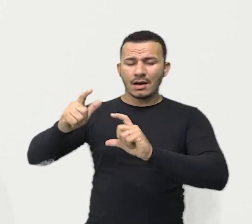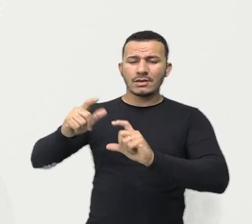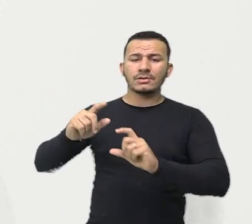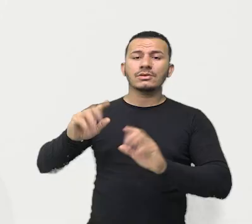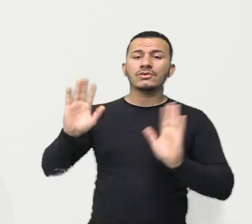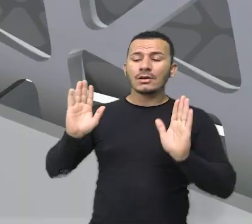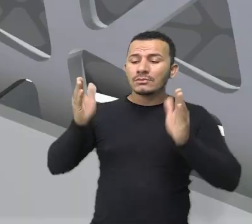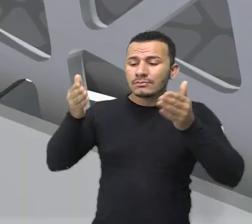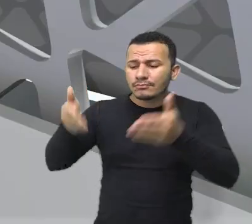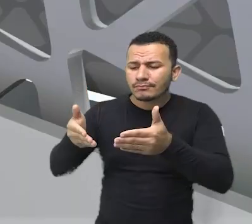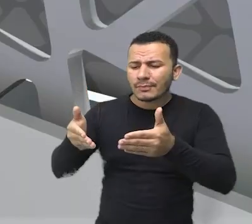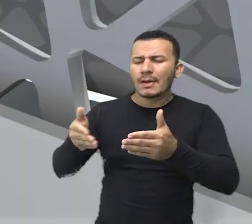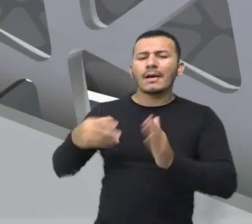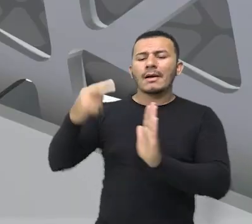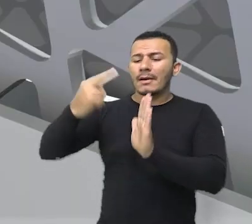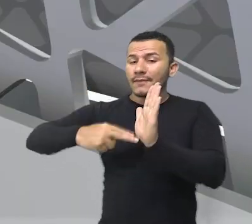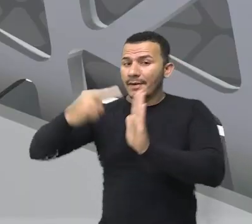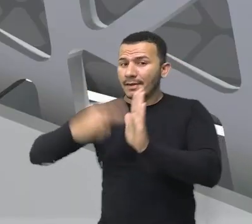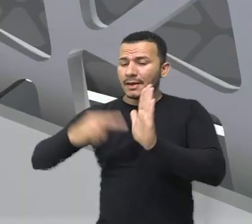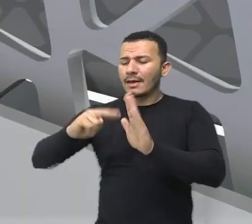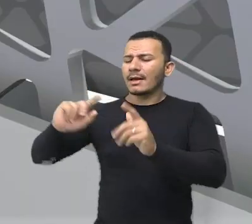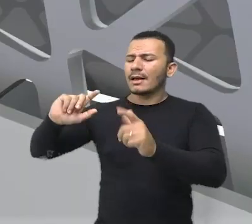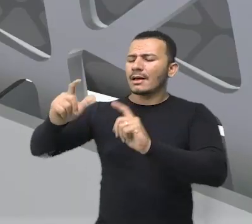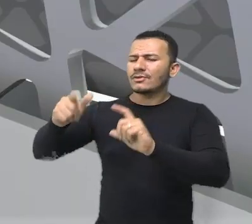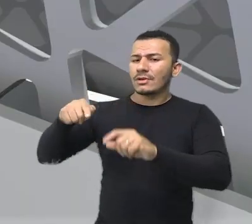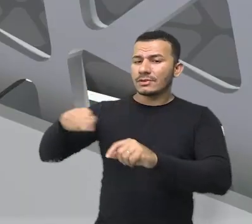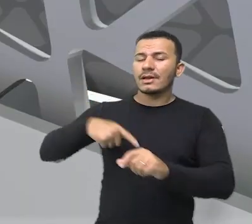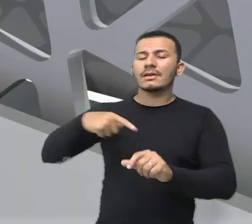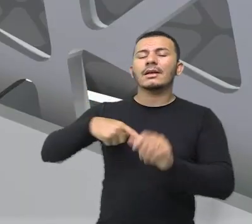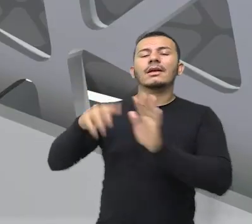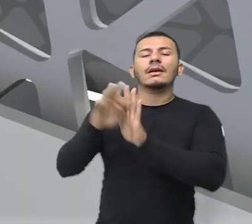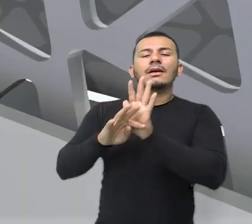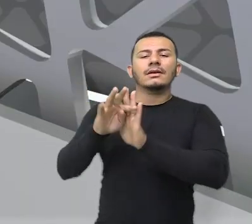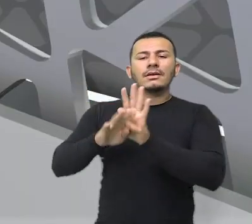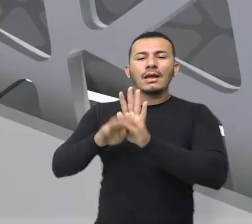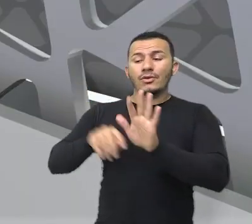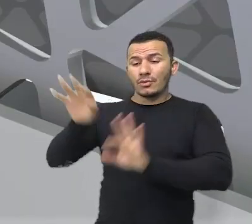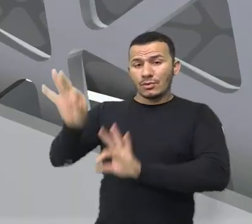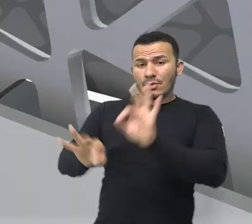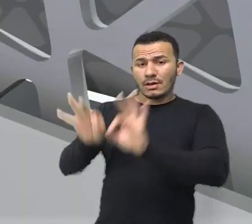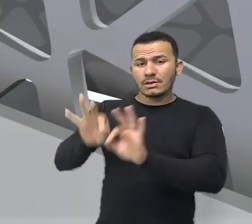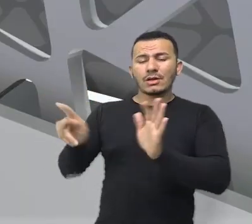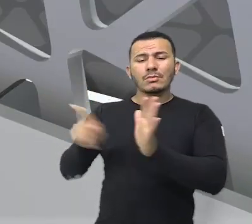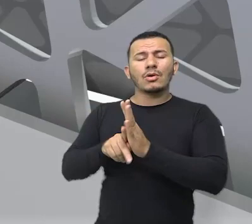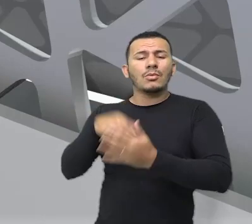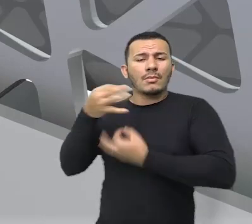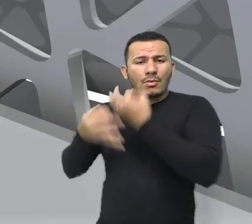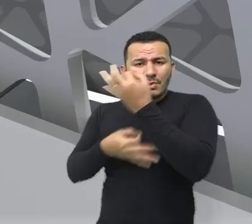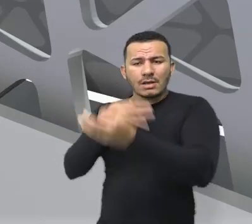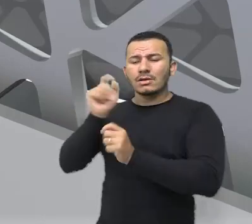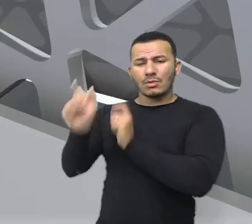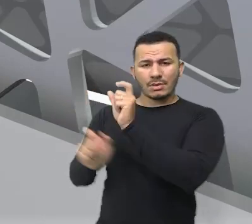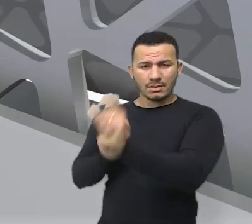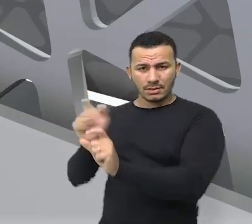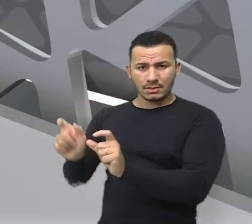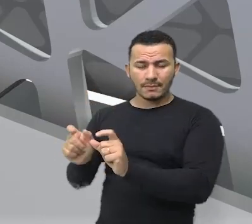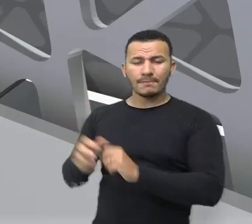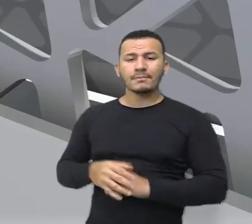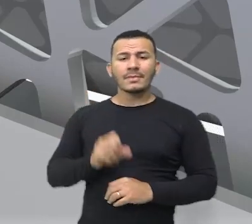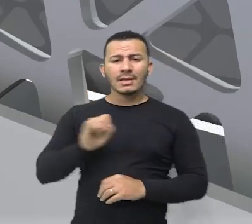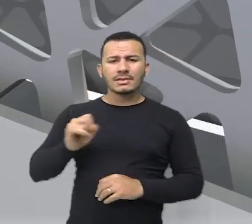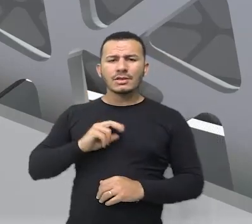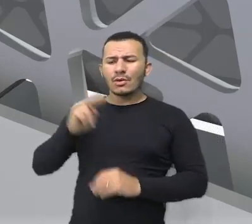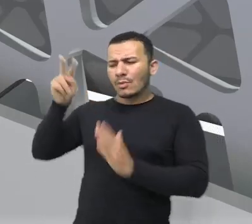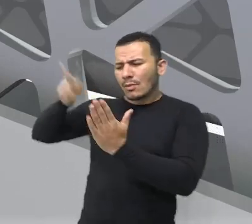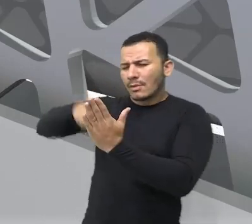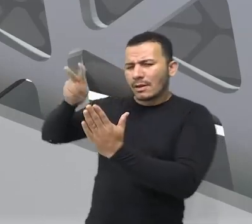esse foco de entender que a charge é um texto que é construído para crítica. Então, se eu observo que